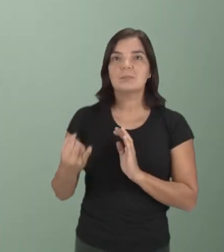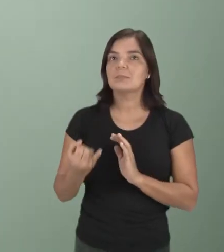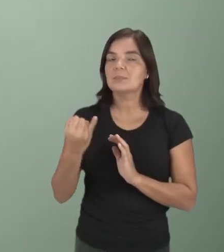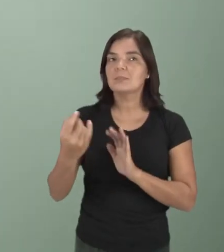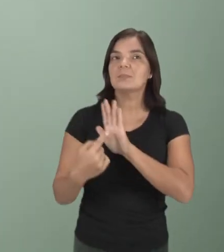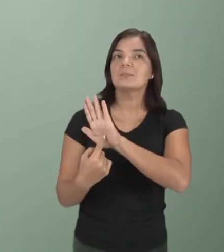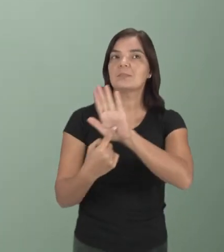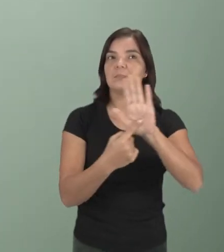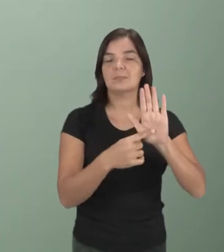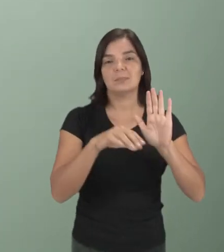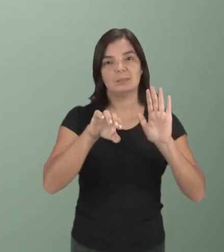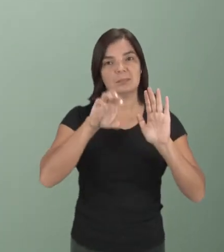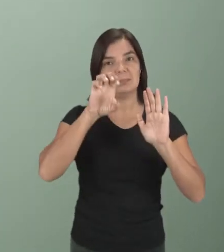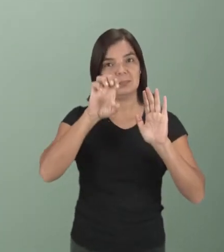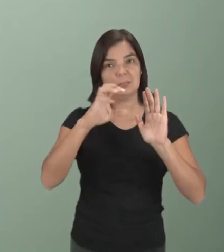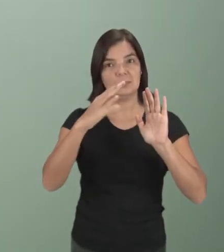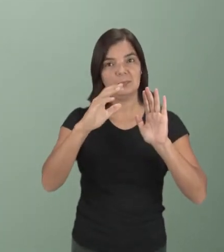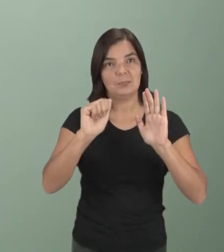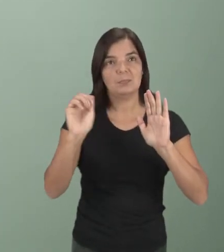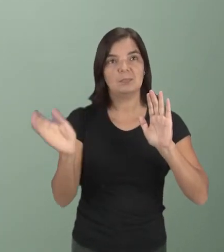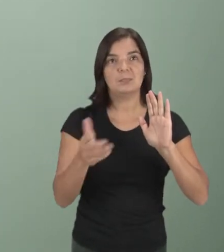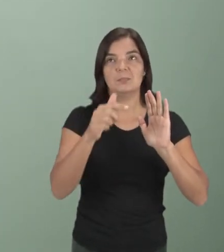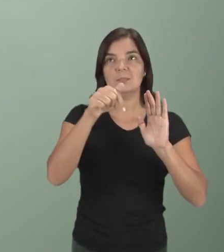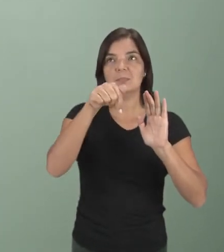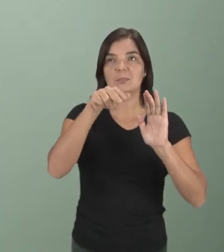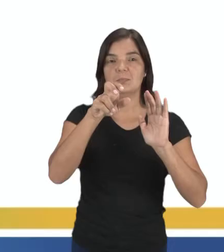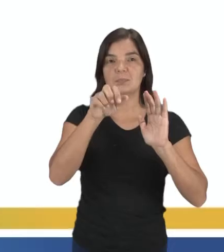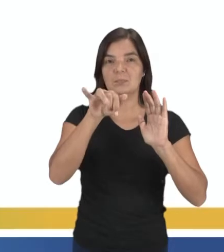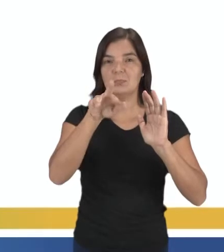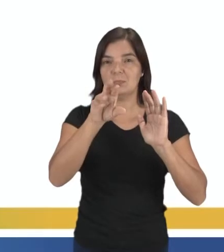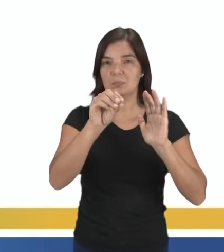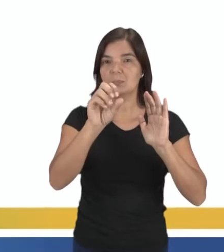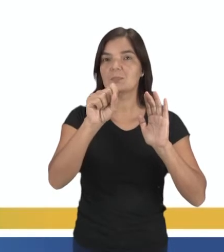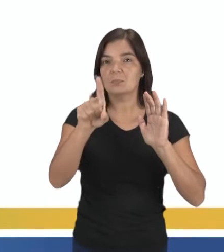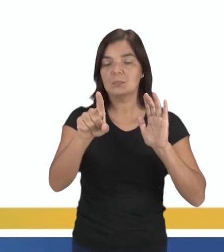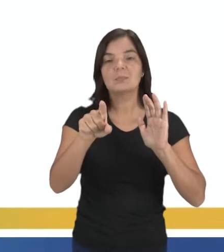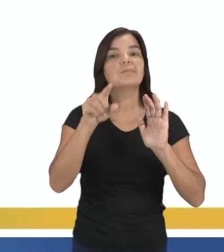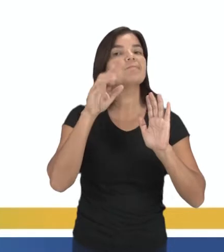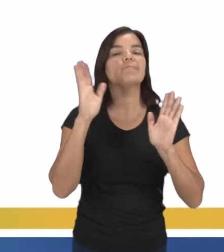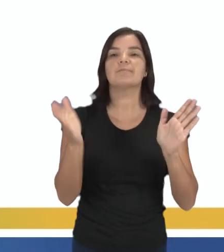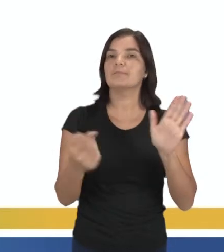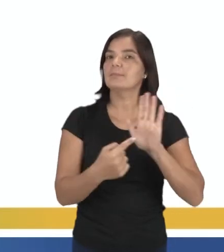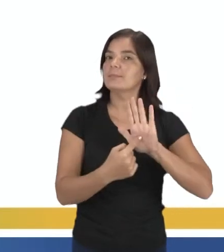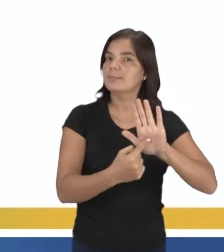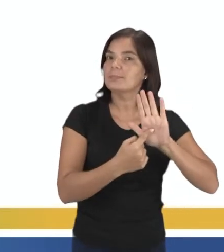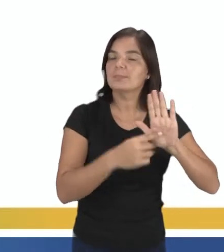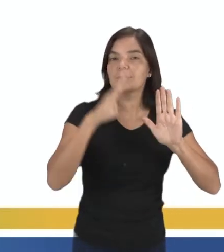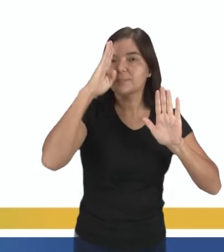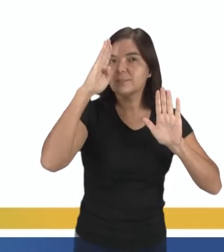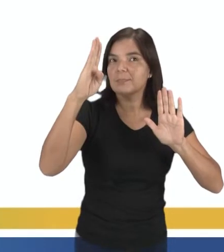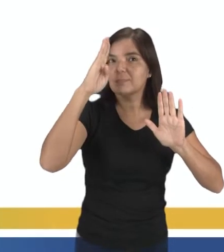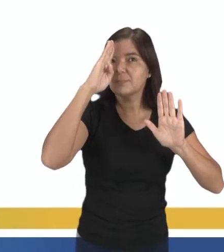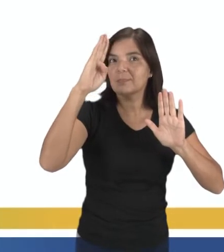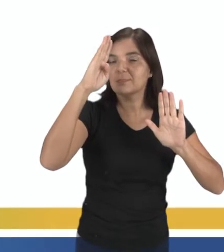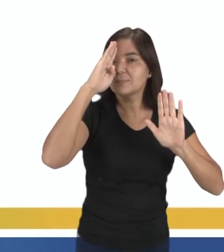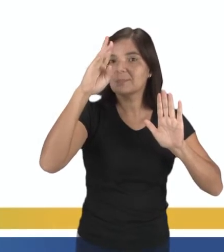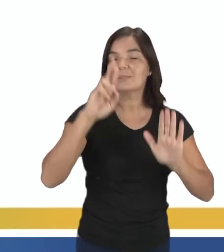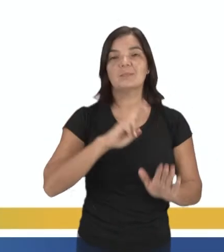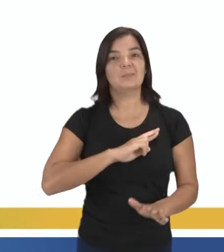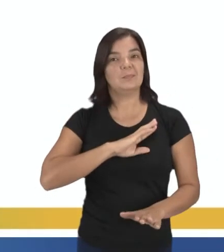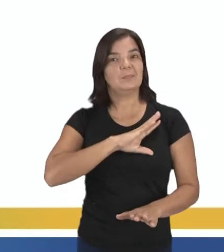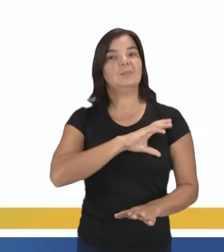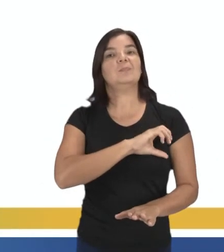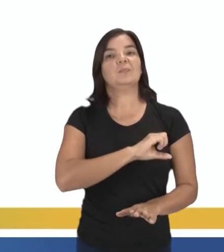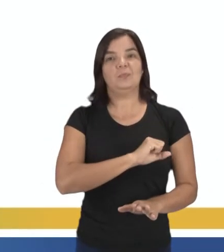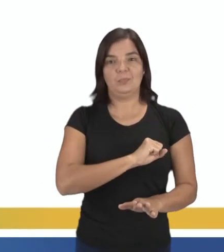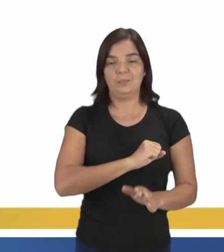a figura do Eça de Queiroz, tá? Esse, sem dúvida, é o principal romancista